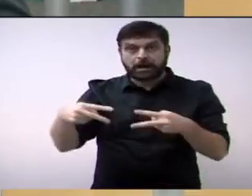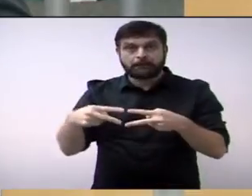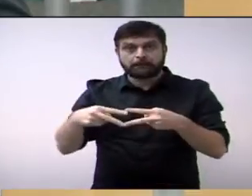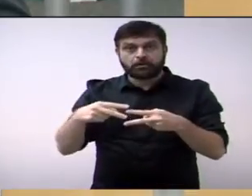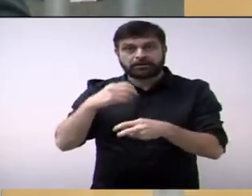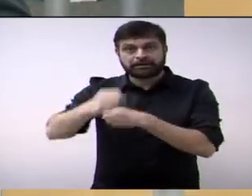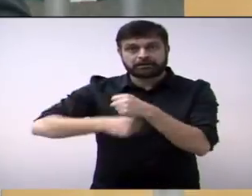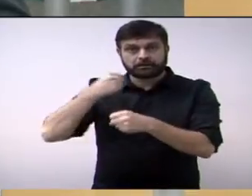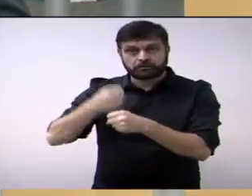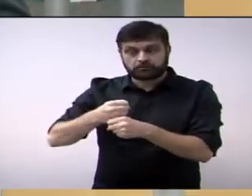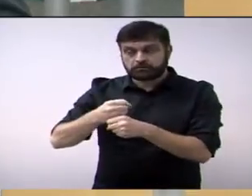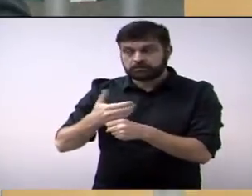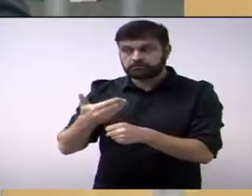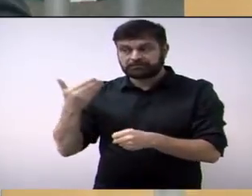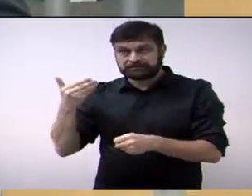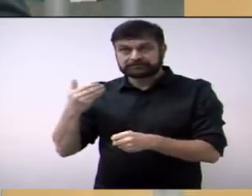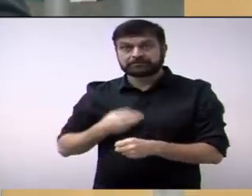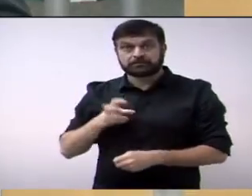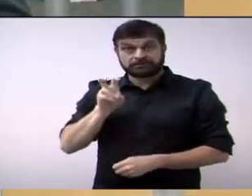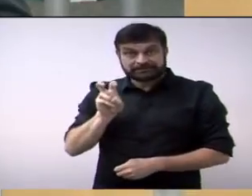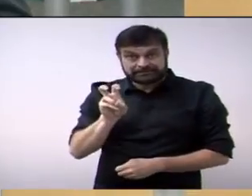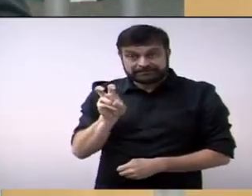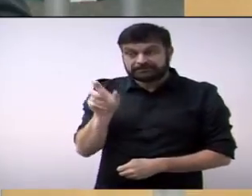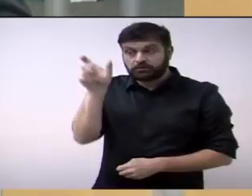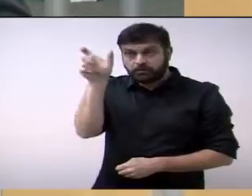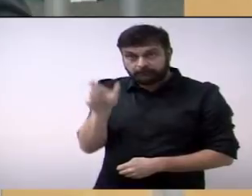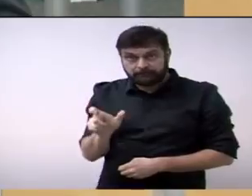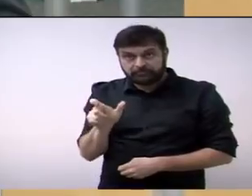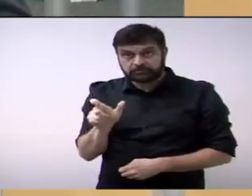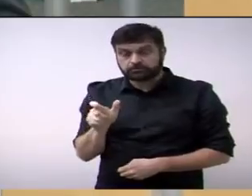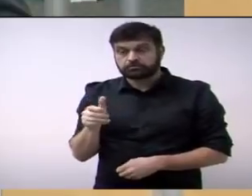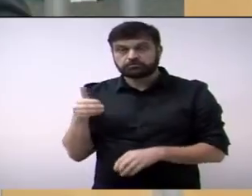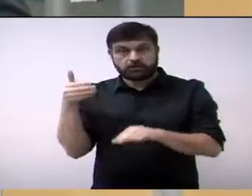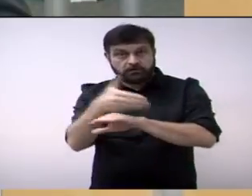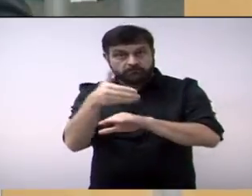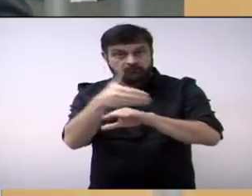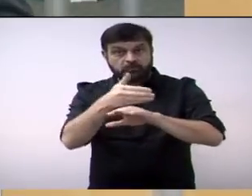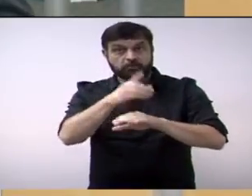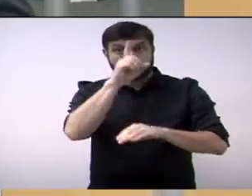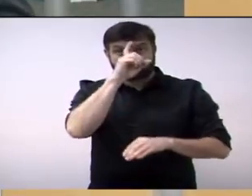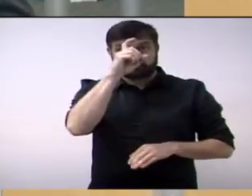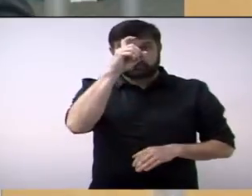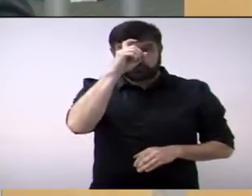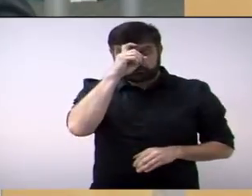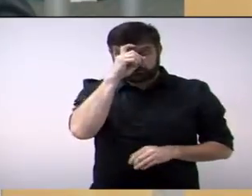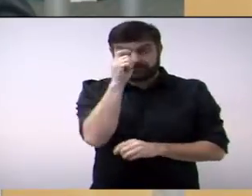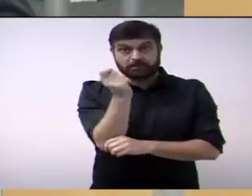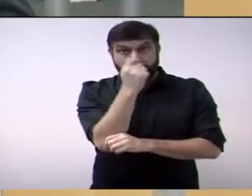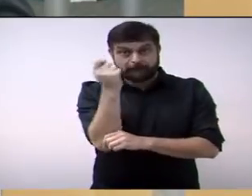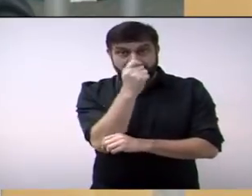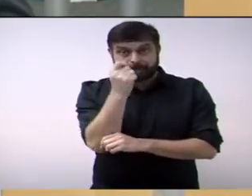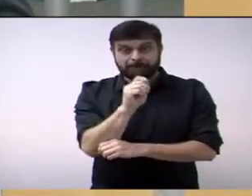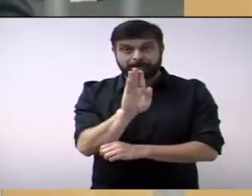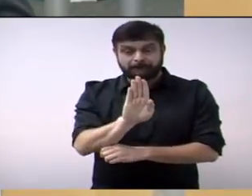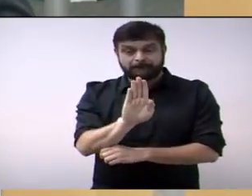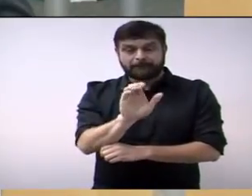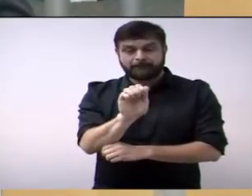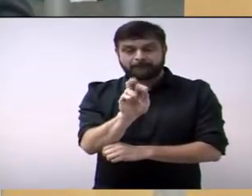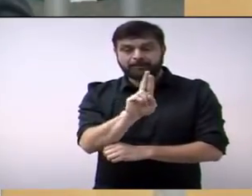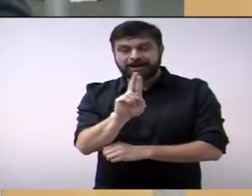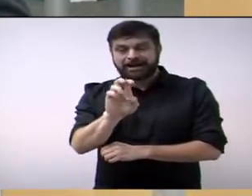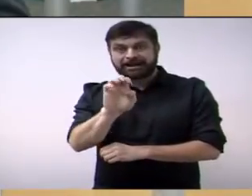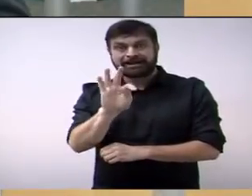ano, encaminhou 5 pacientes para o Hospital do Câncer de Barretos para ser atendido lá e, com isso, gerou